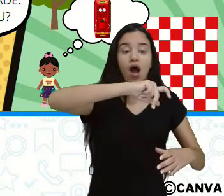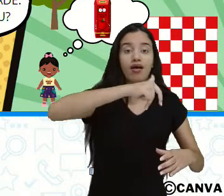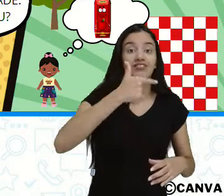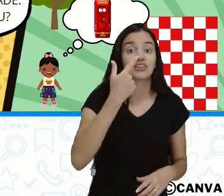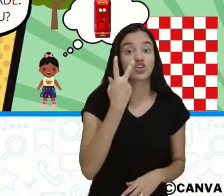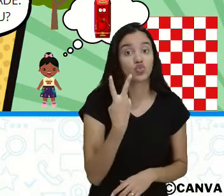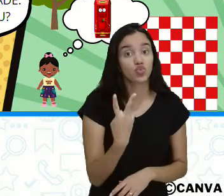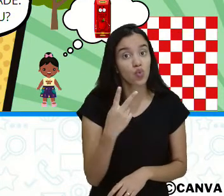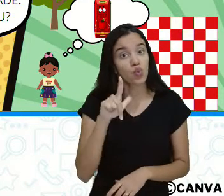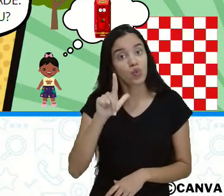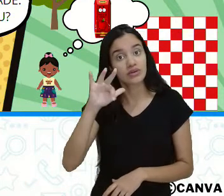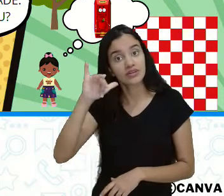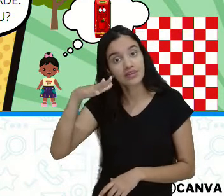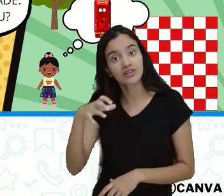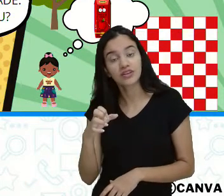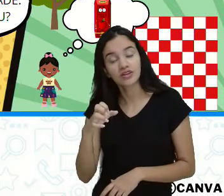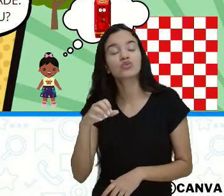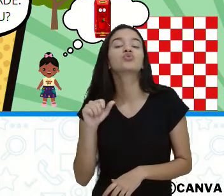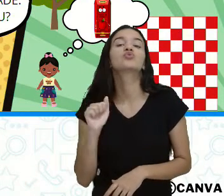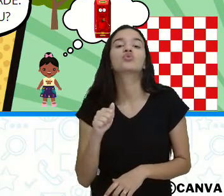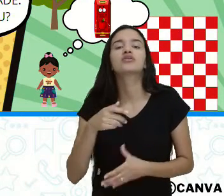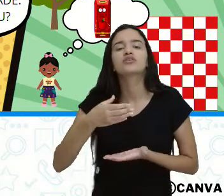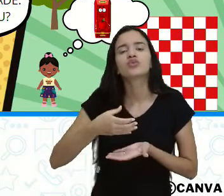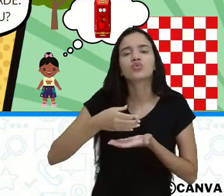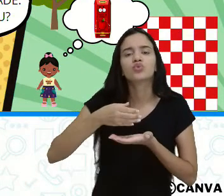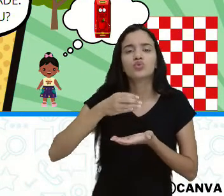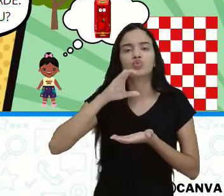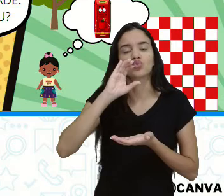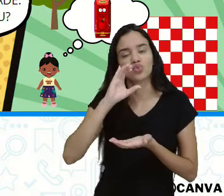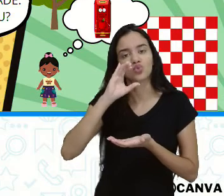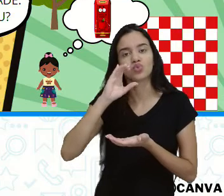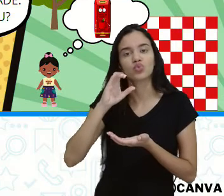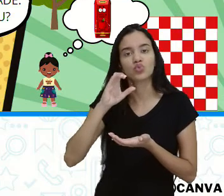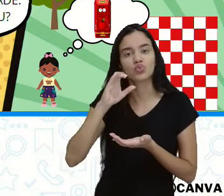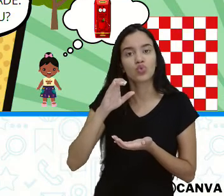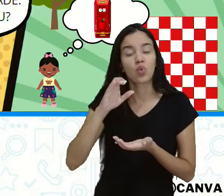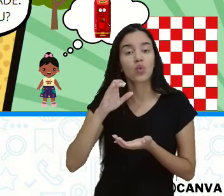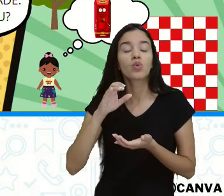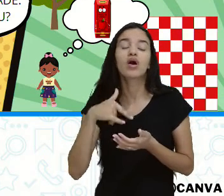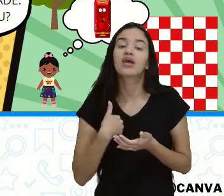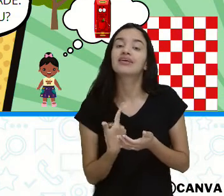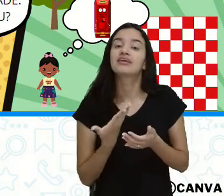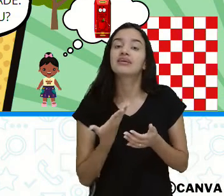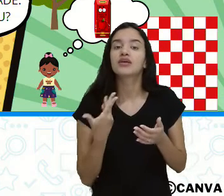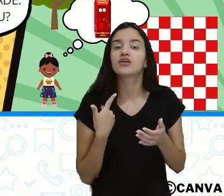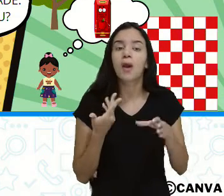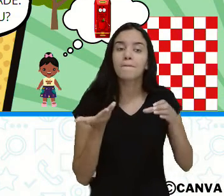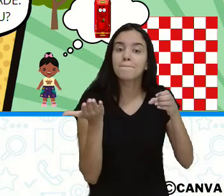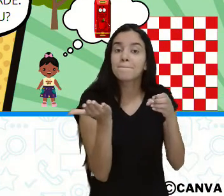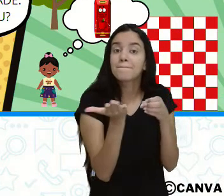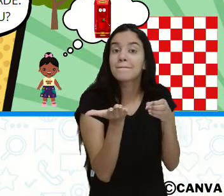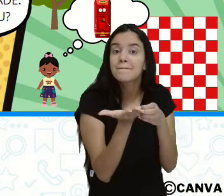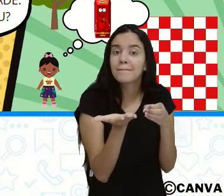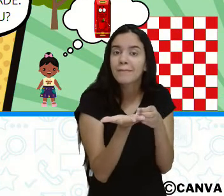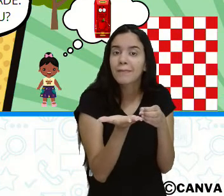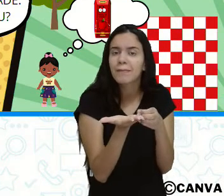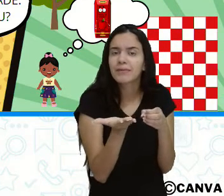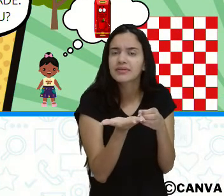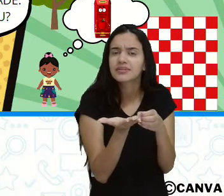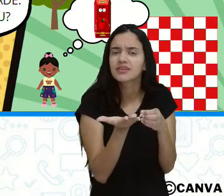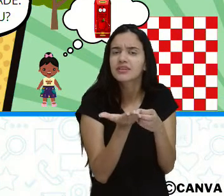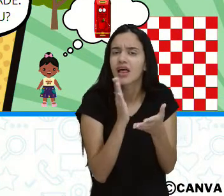2 litros de suco e tomou a metade. Quanto sobrou?